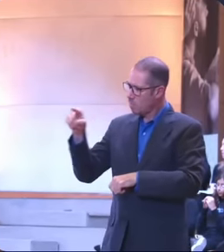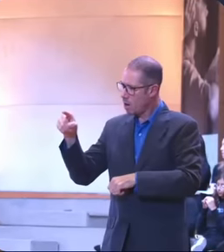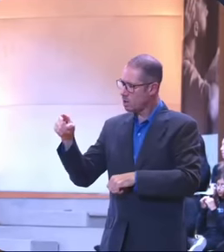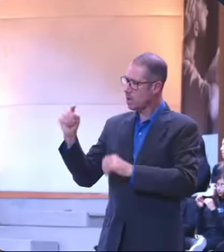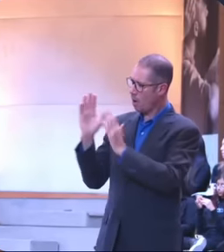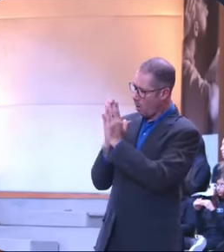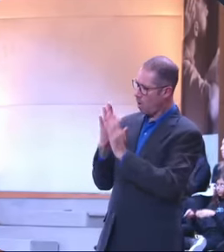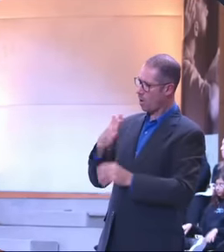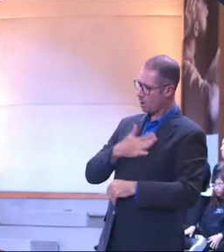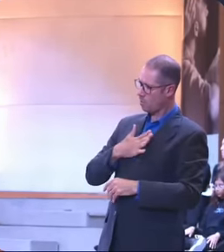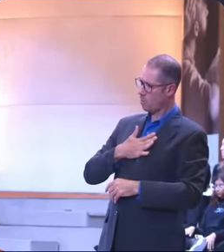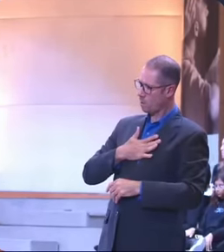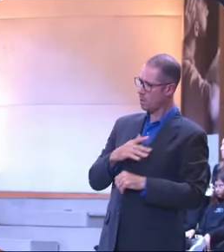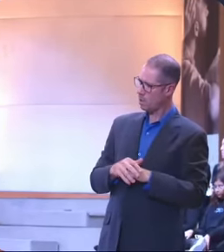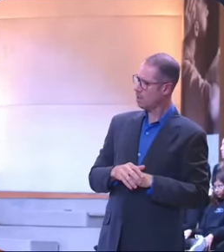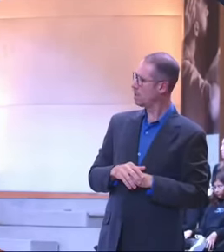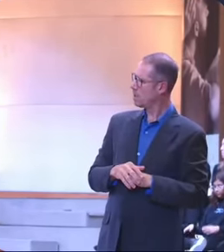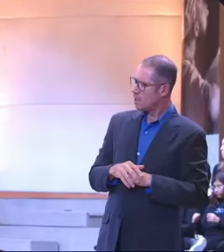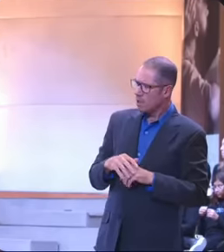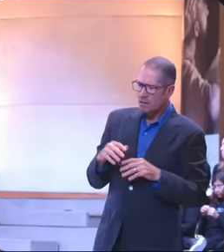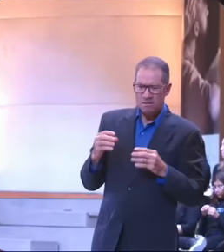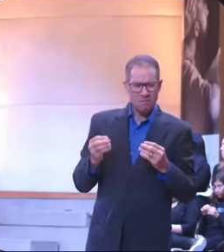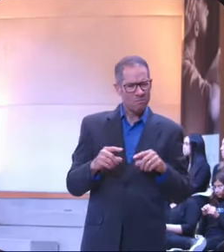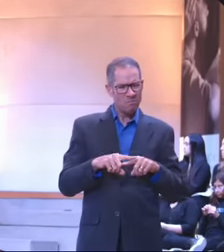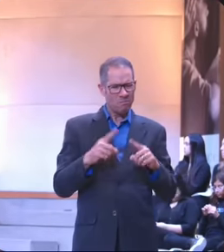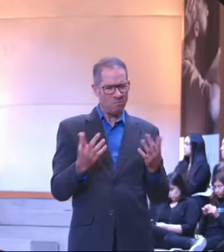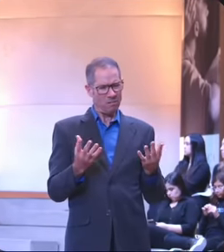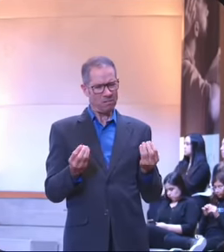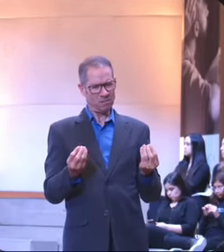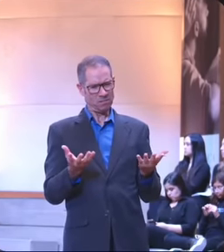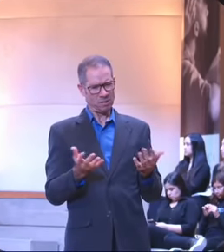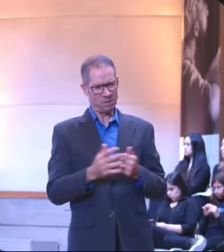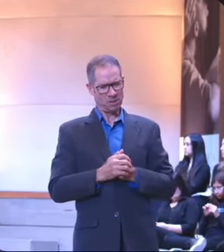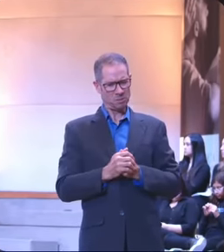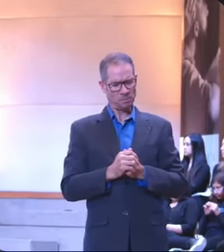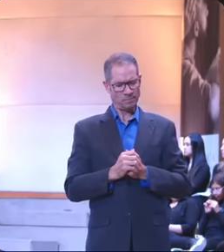por mim. Ela também não queria.